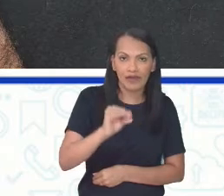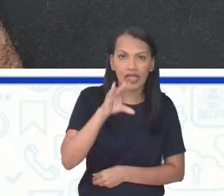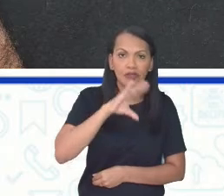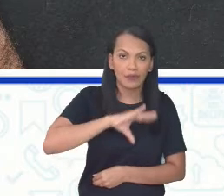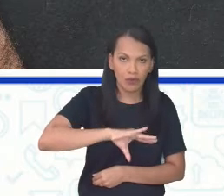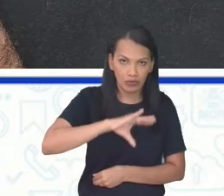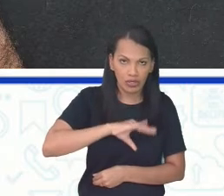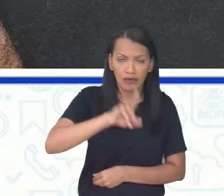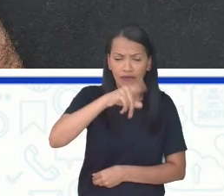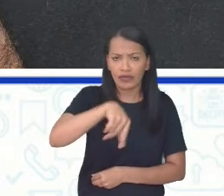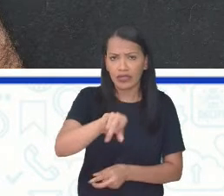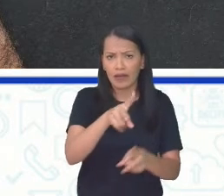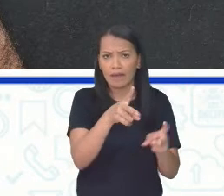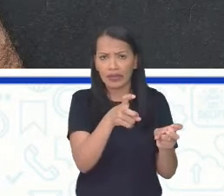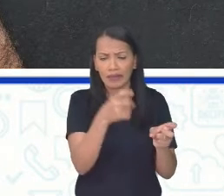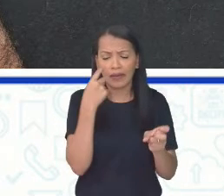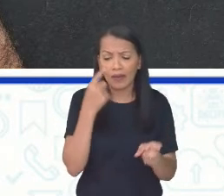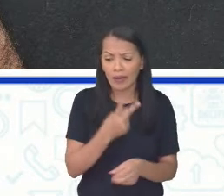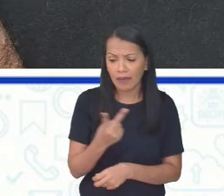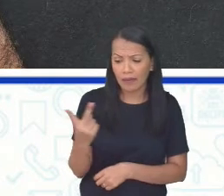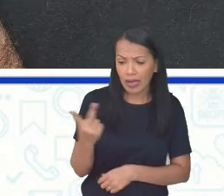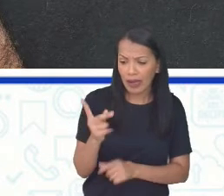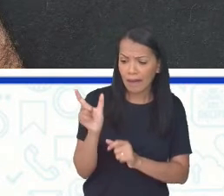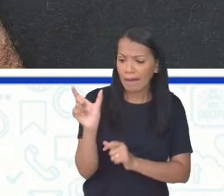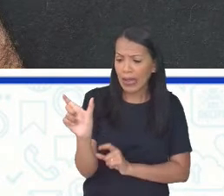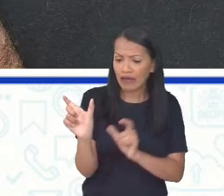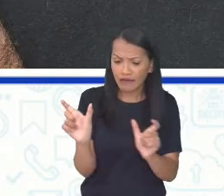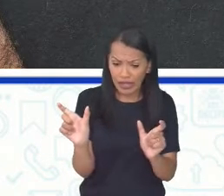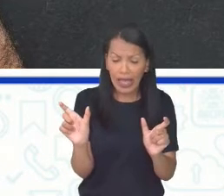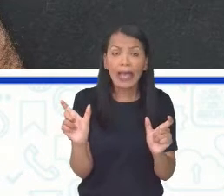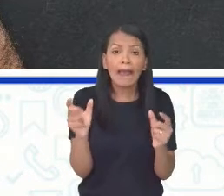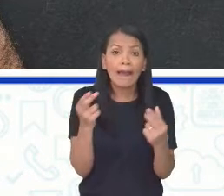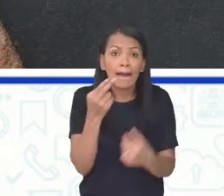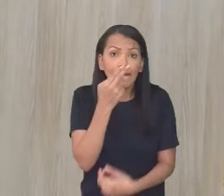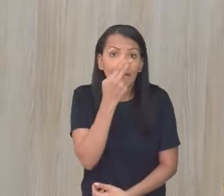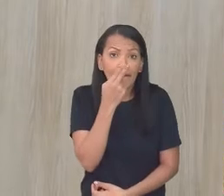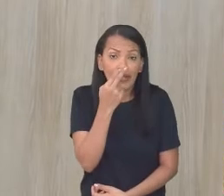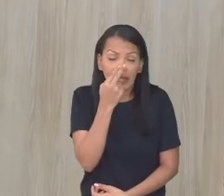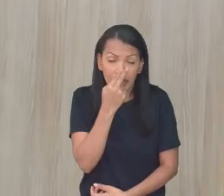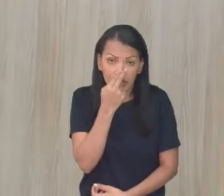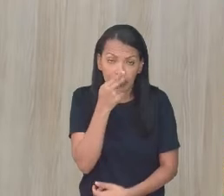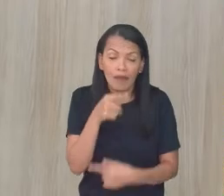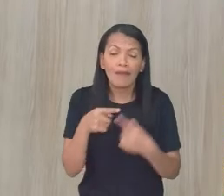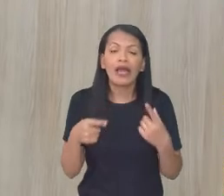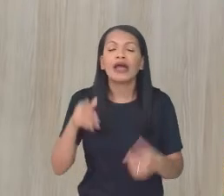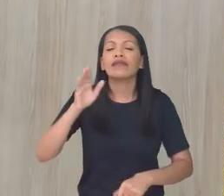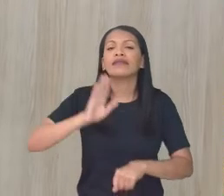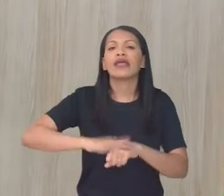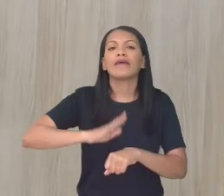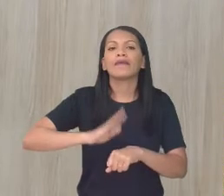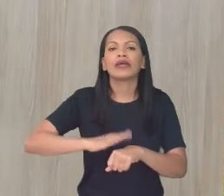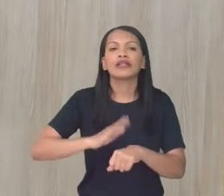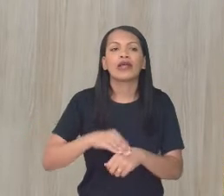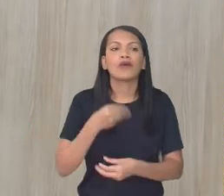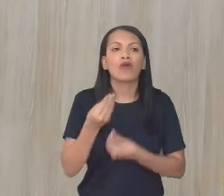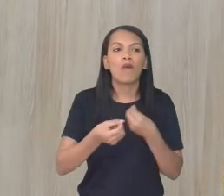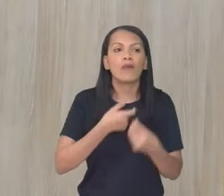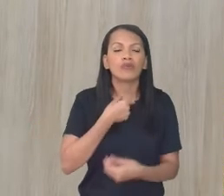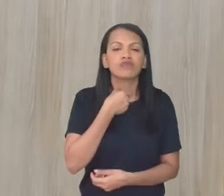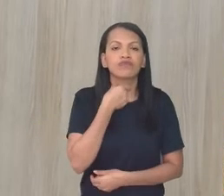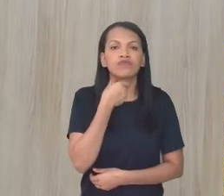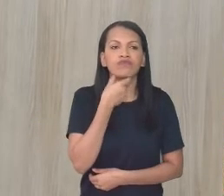Então, vocês percebem que a grafia é a mesma, não é? A mesma escrita, a